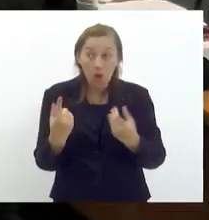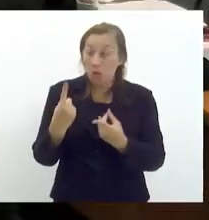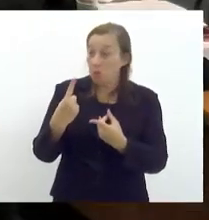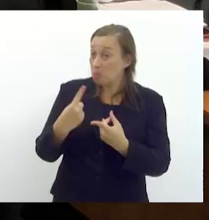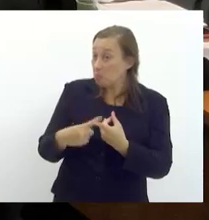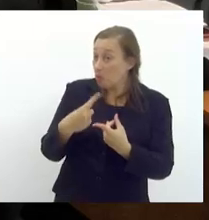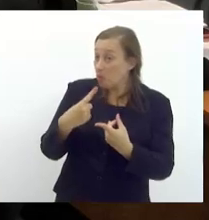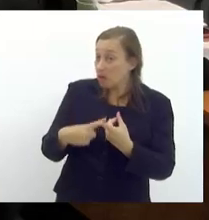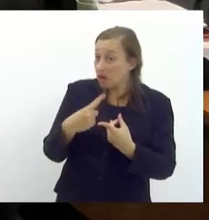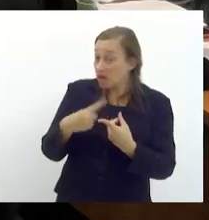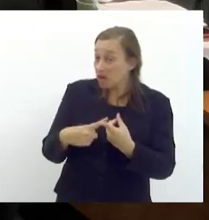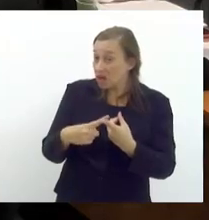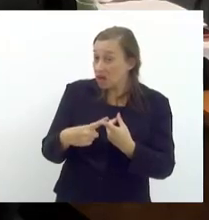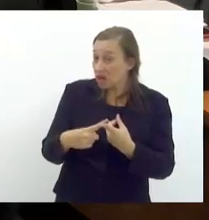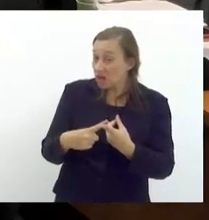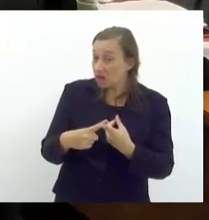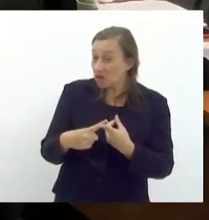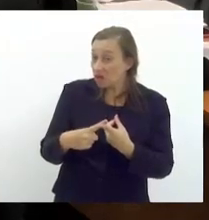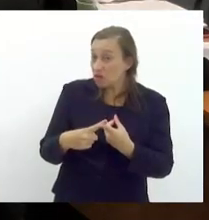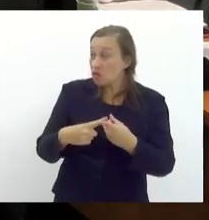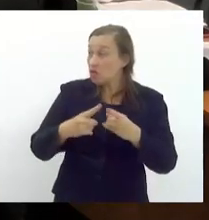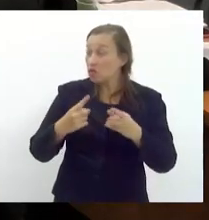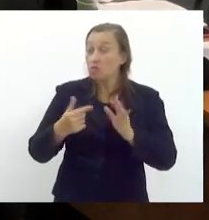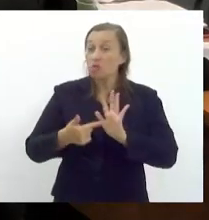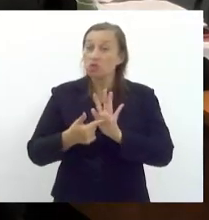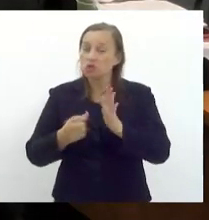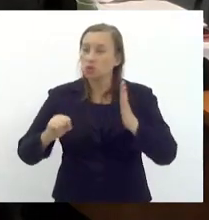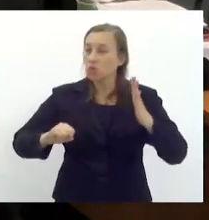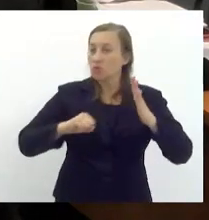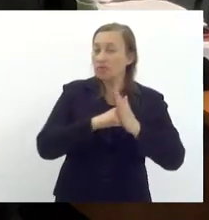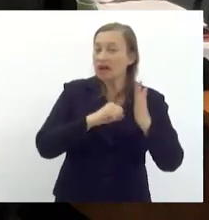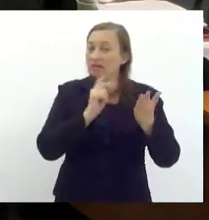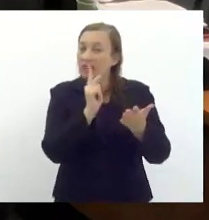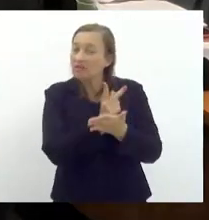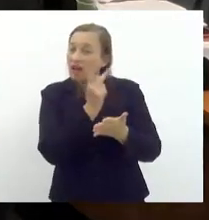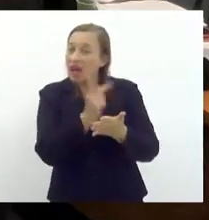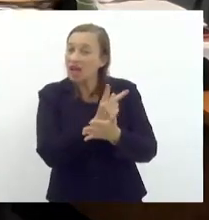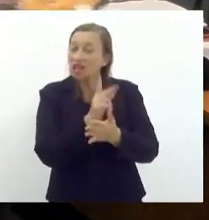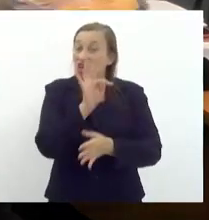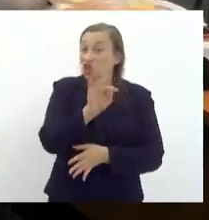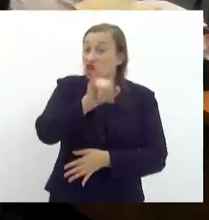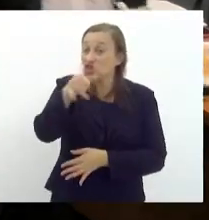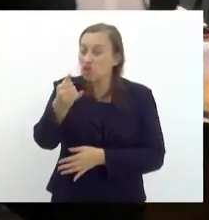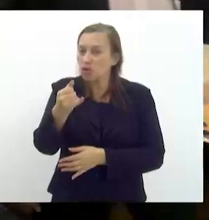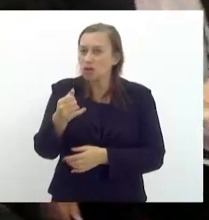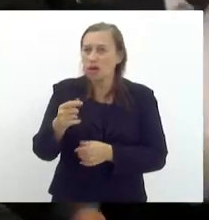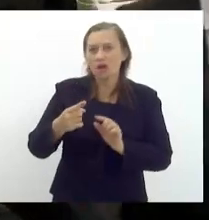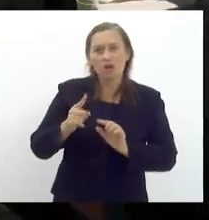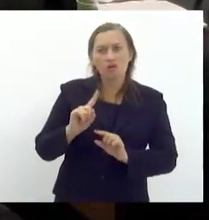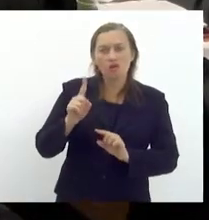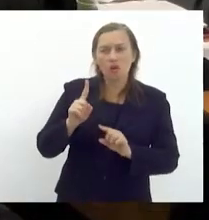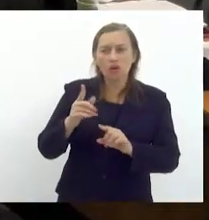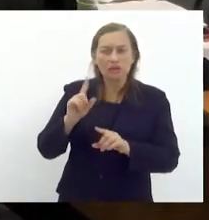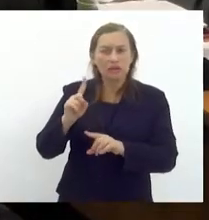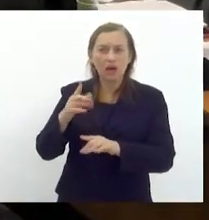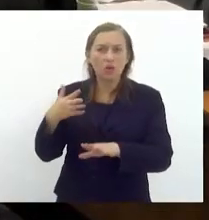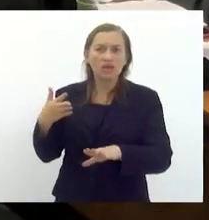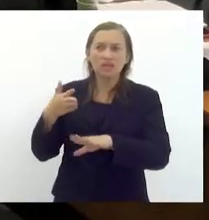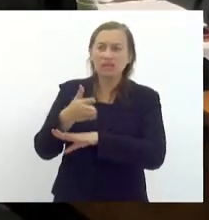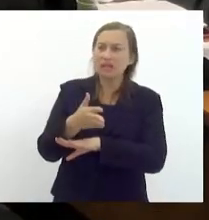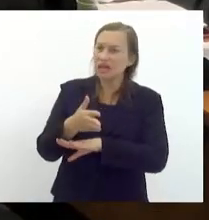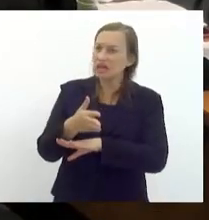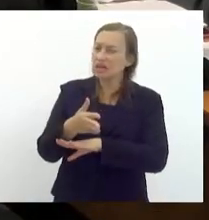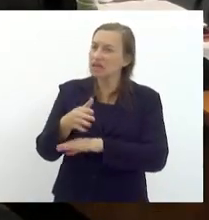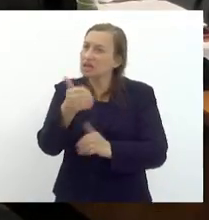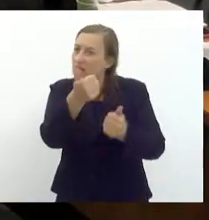foi obstado que o impacto não estava ao correto e o TJ disse que não entraria No